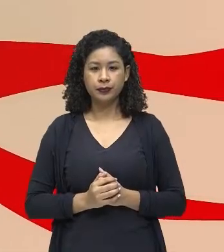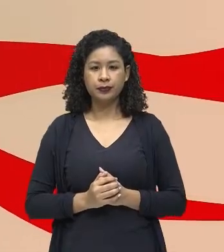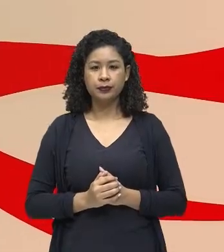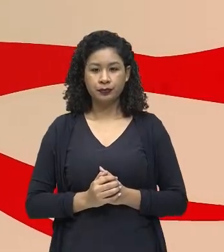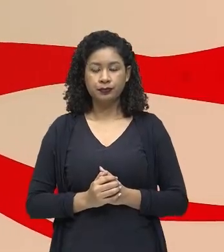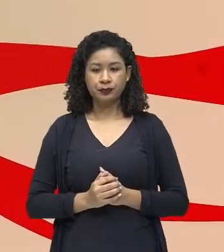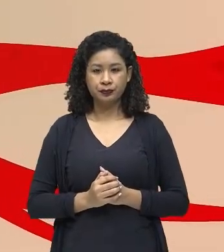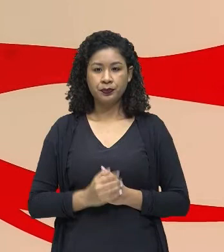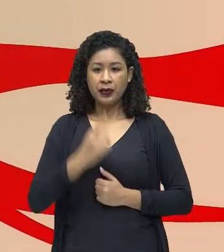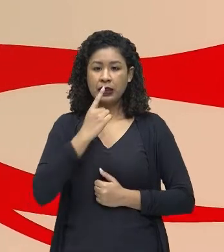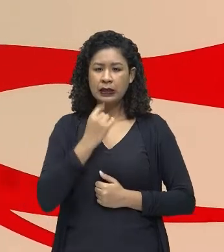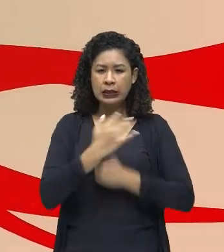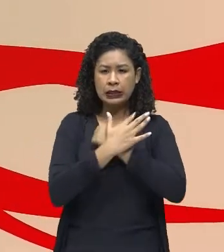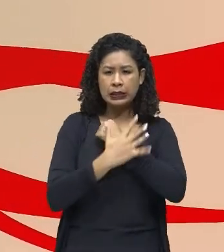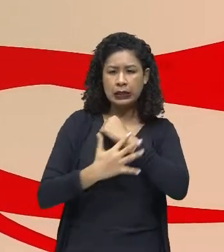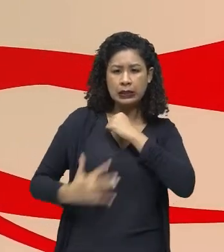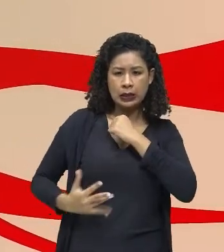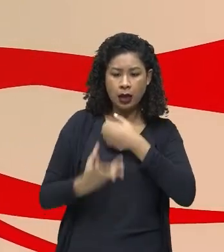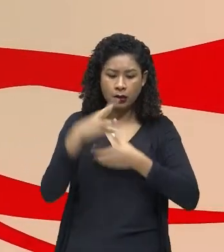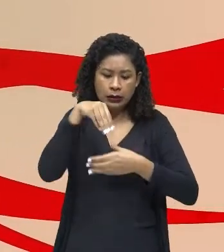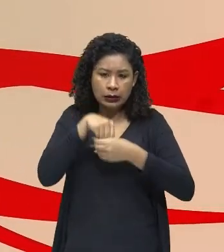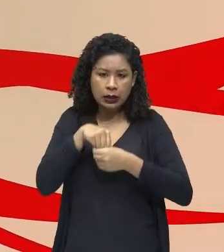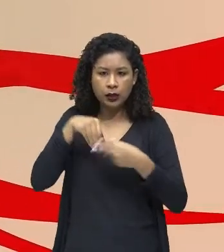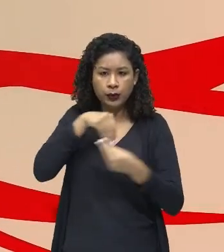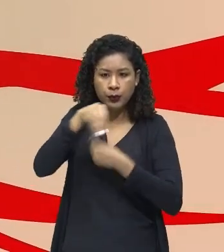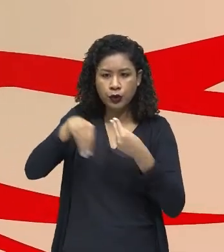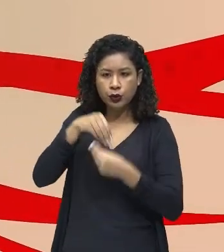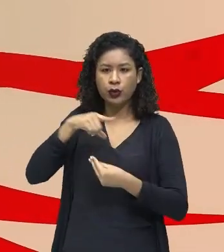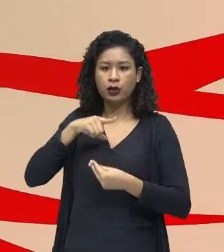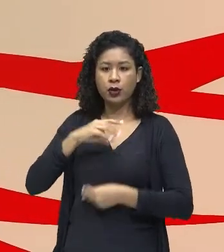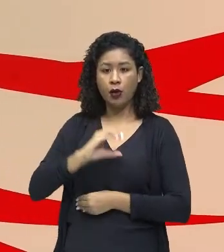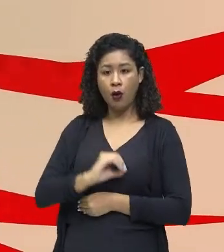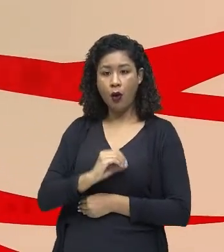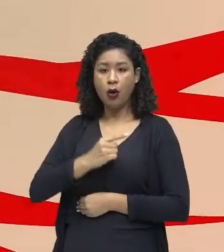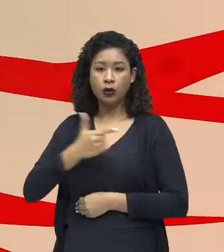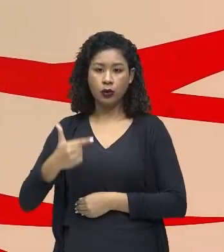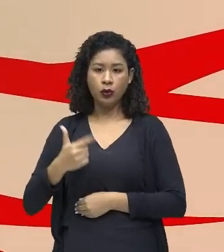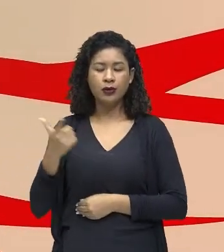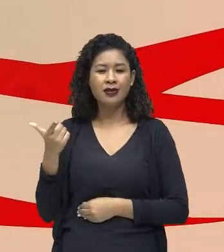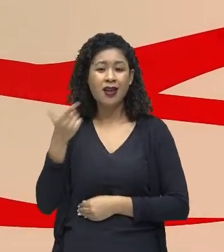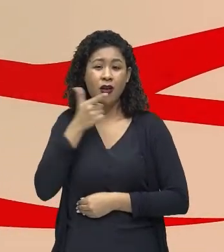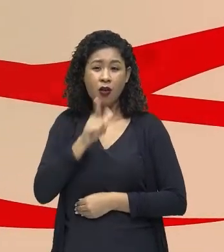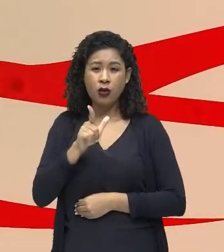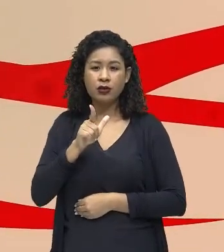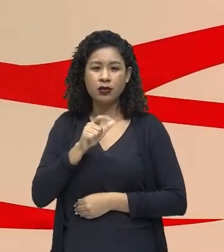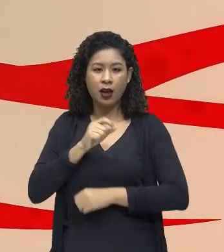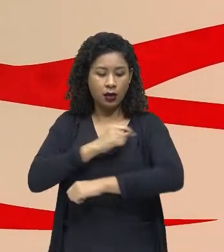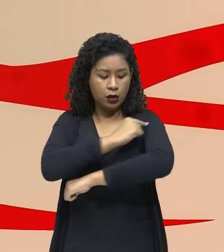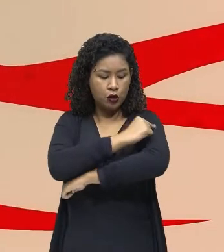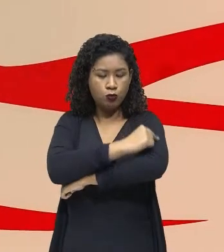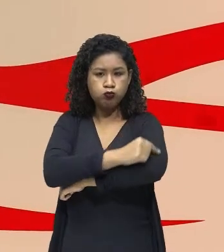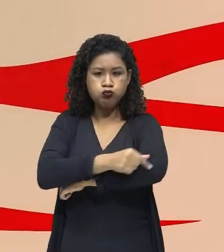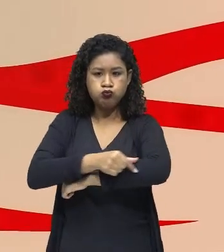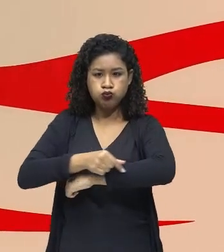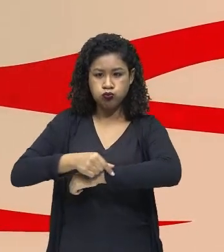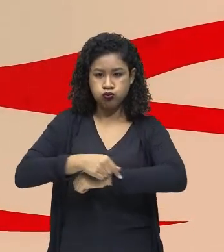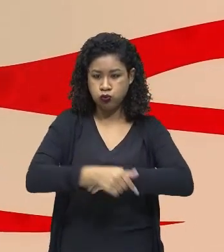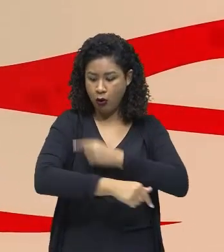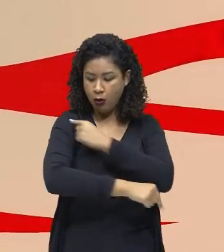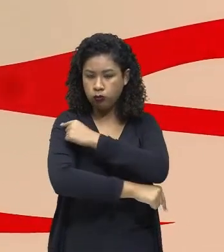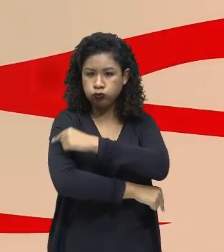Sangue oxigenado alcança diferentes partes do corpo por vasos sanguíneos chamados artérias. As artérias